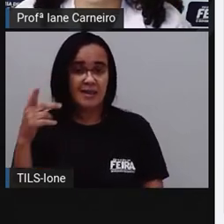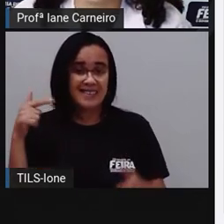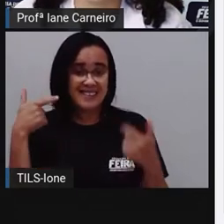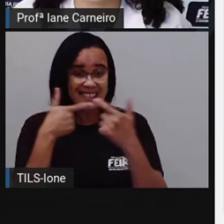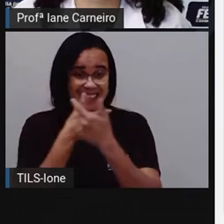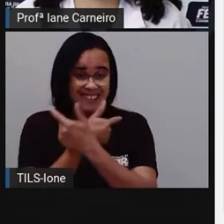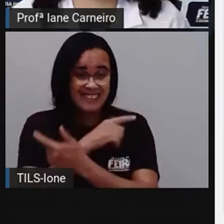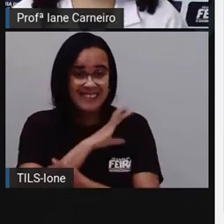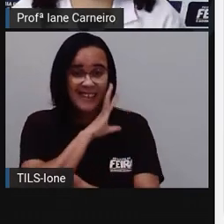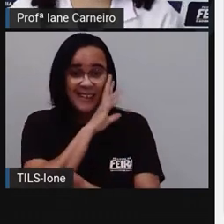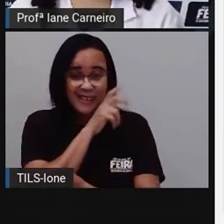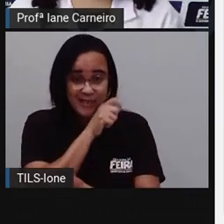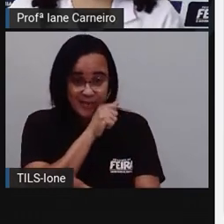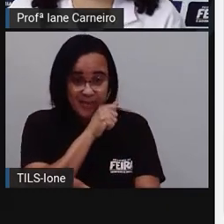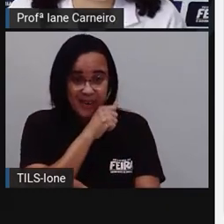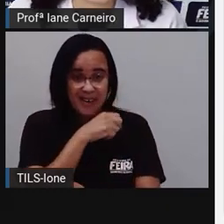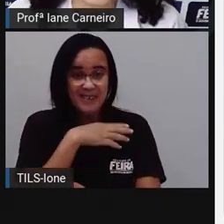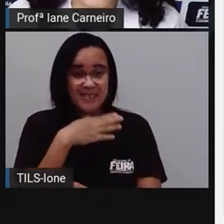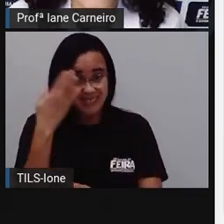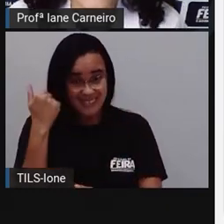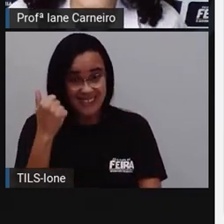risadinha. Vamos escrever?